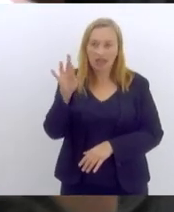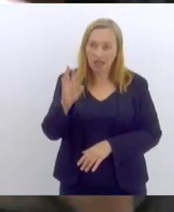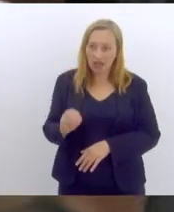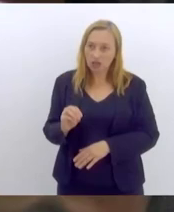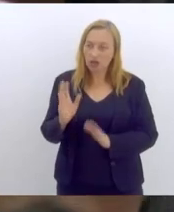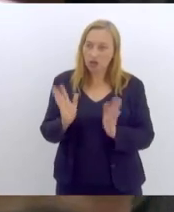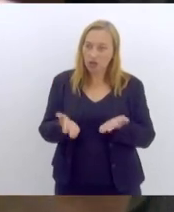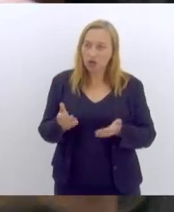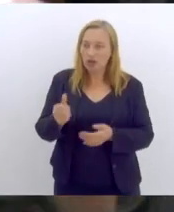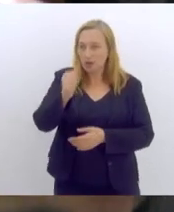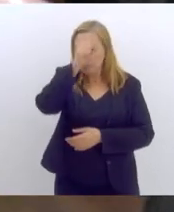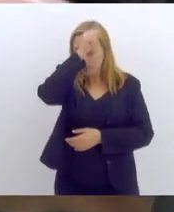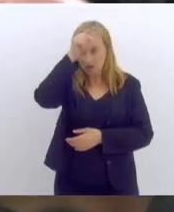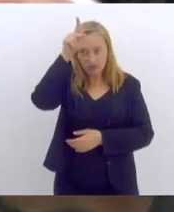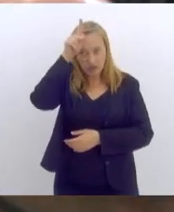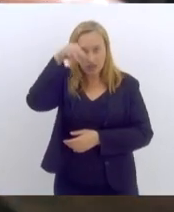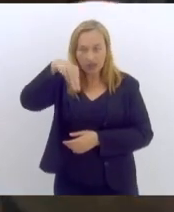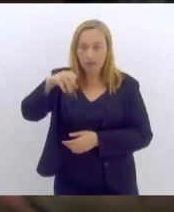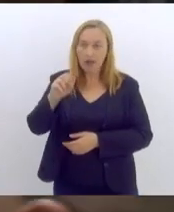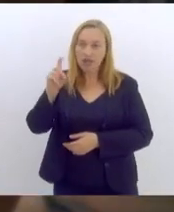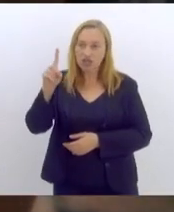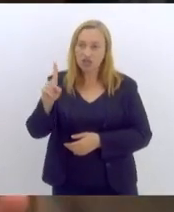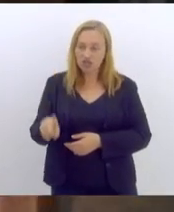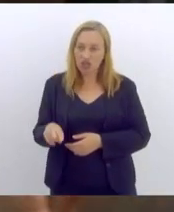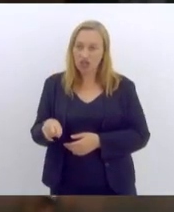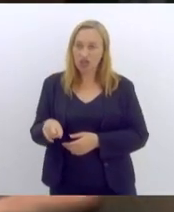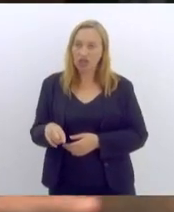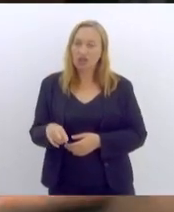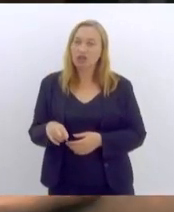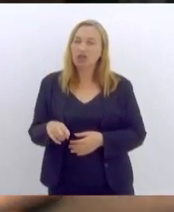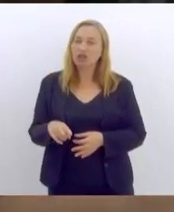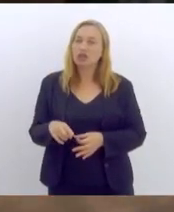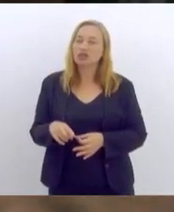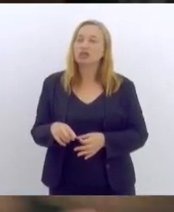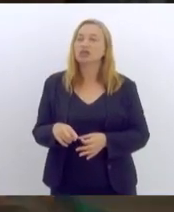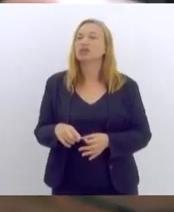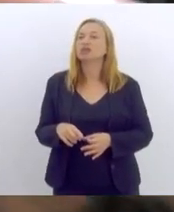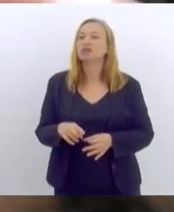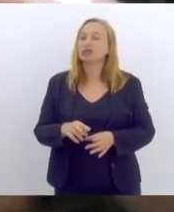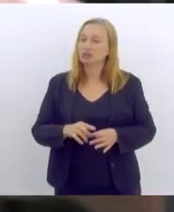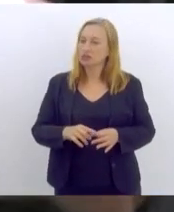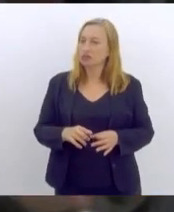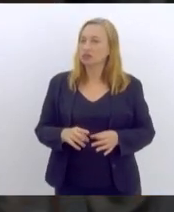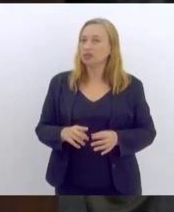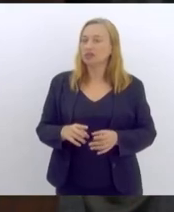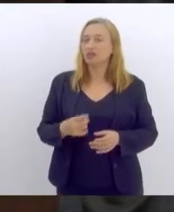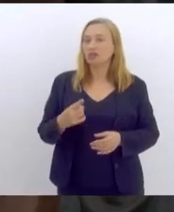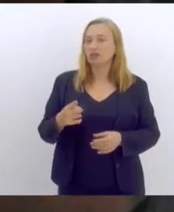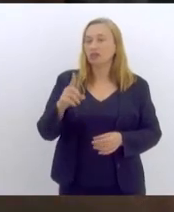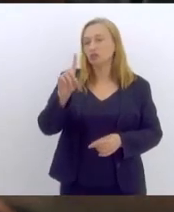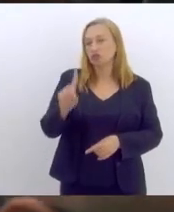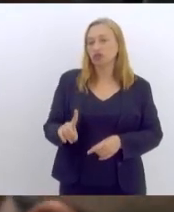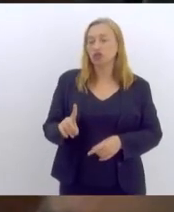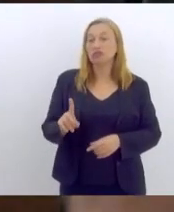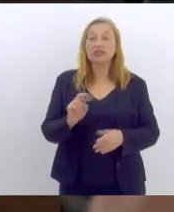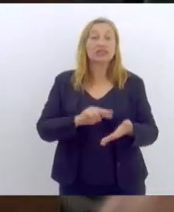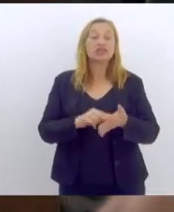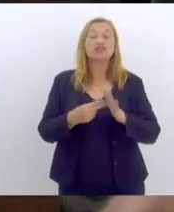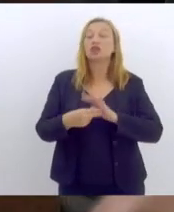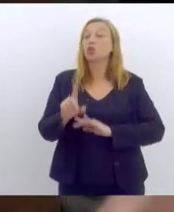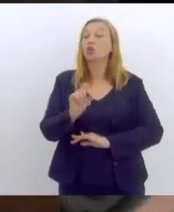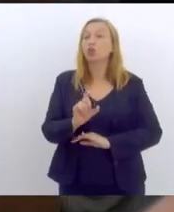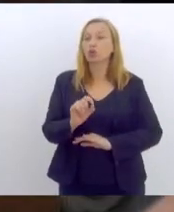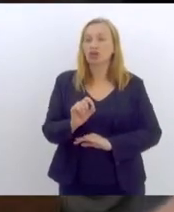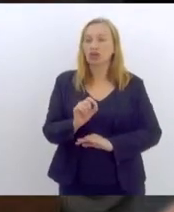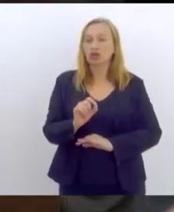agora prefeito de Magé, ele prevê a operacionalização desse direito. O que isso significa? Que,